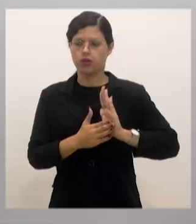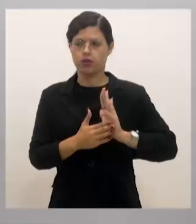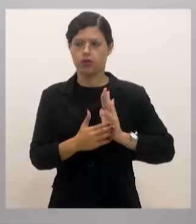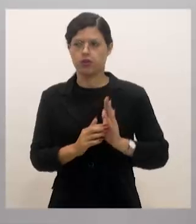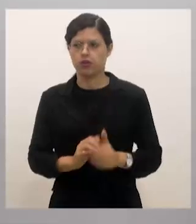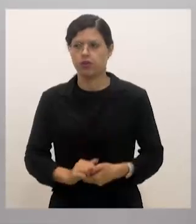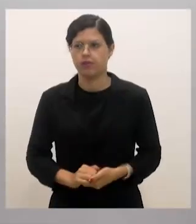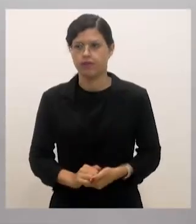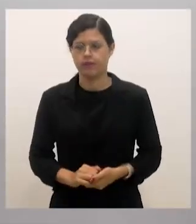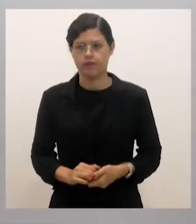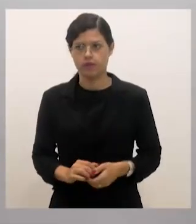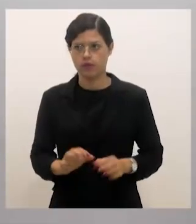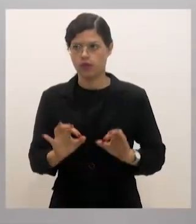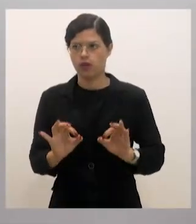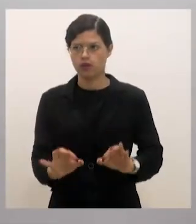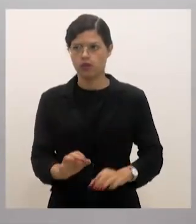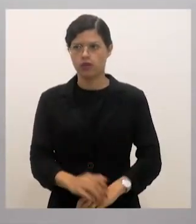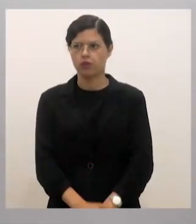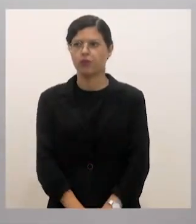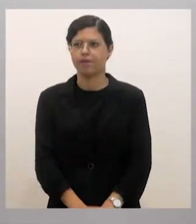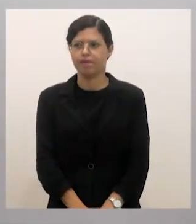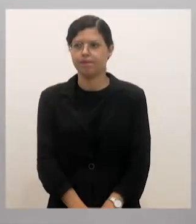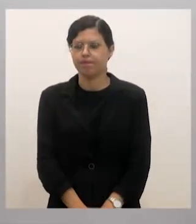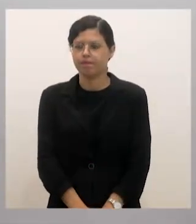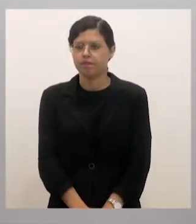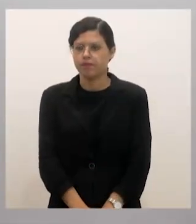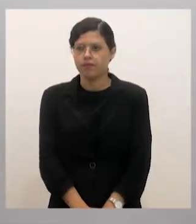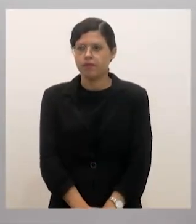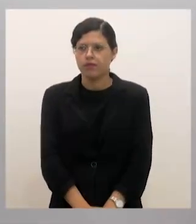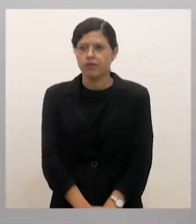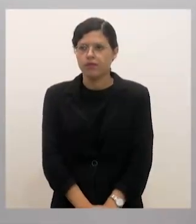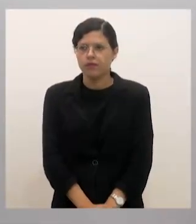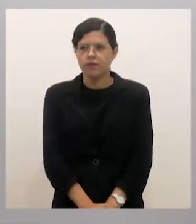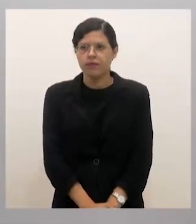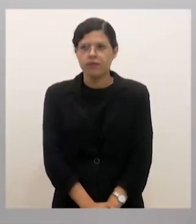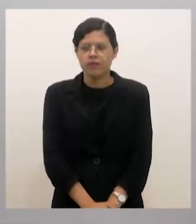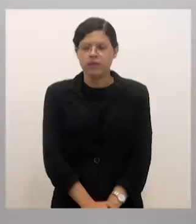é salutar, mas, ao mesmo tempo,